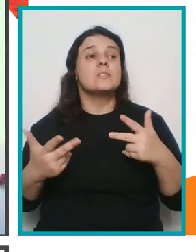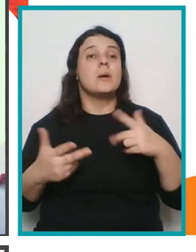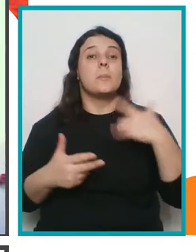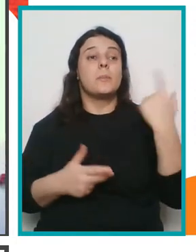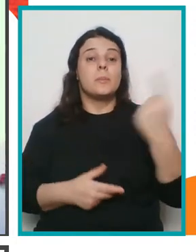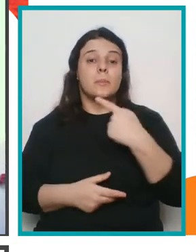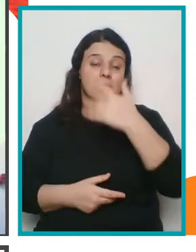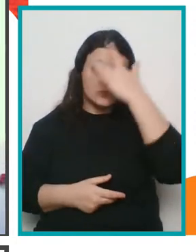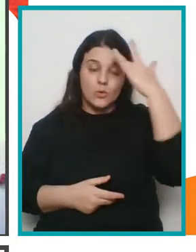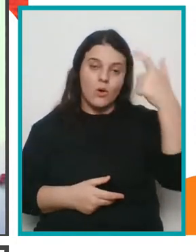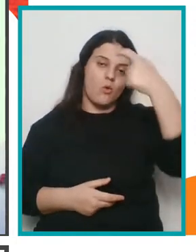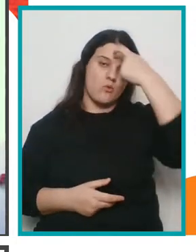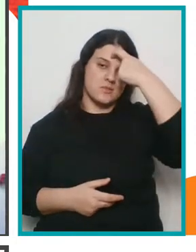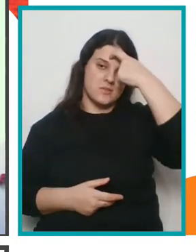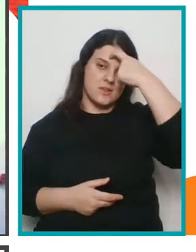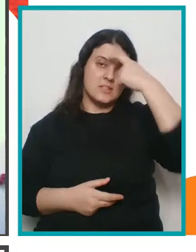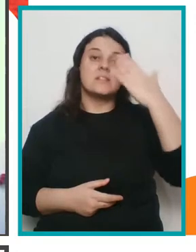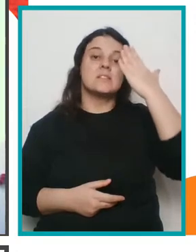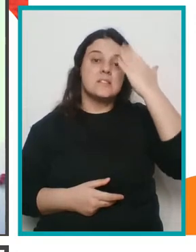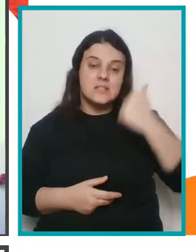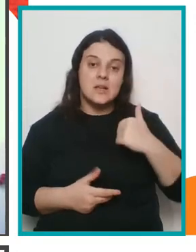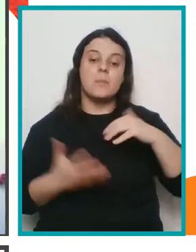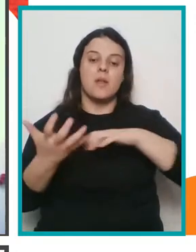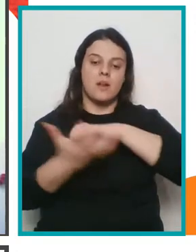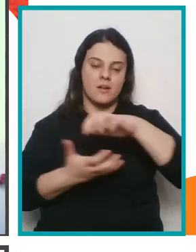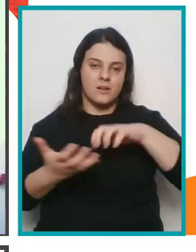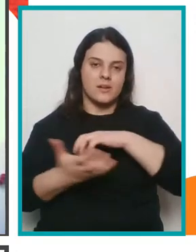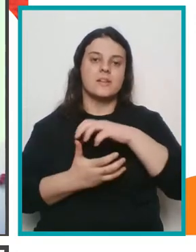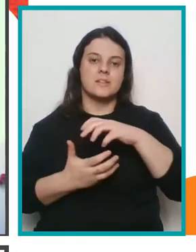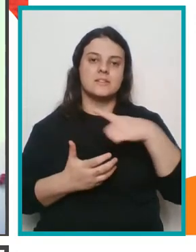ter acesso à saúde, ainda mais em tempos como